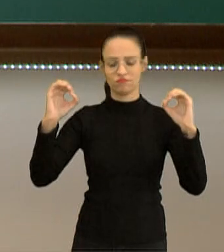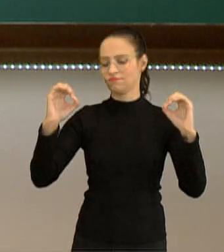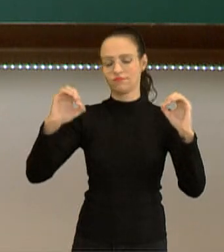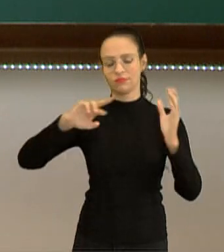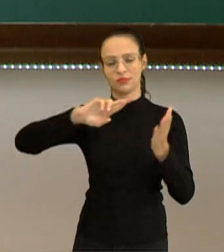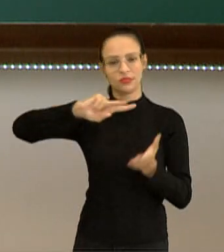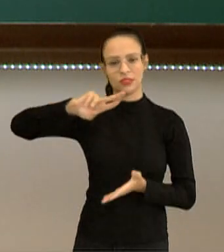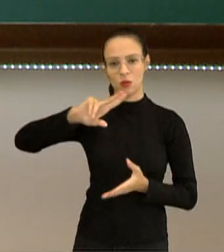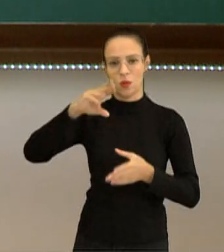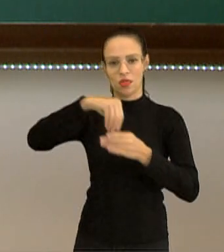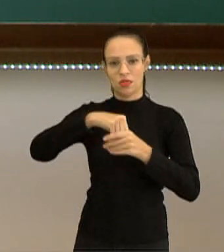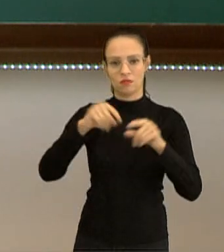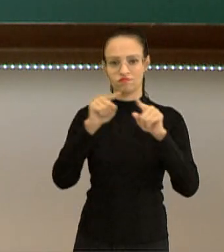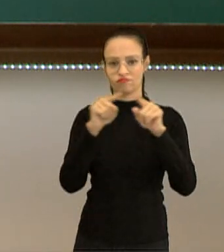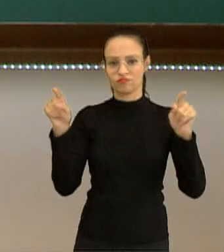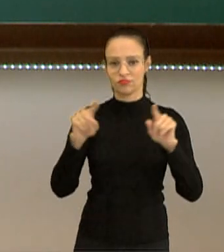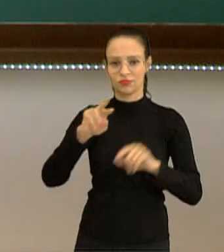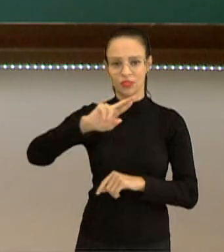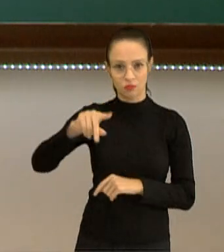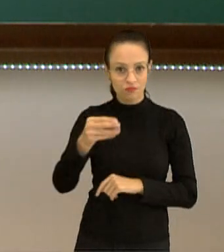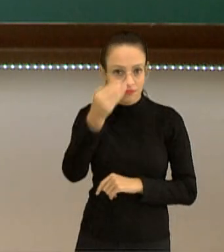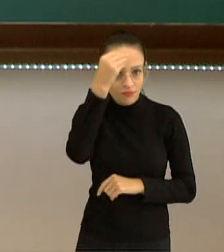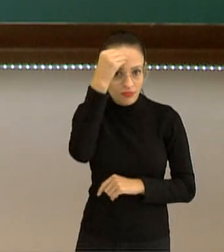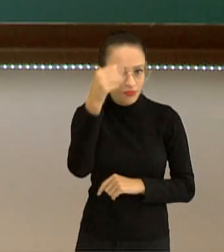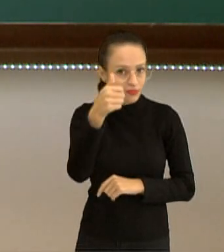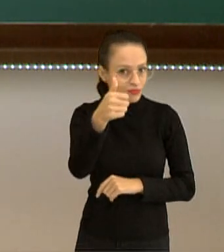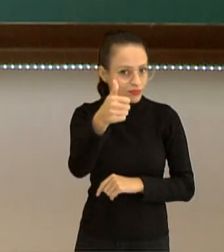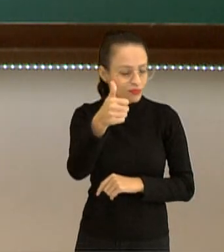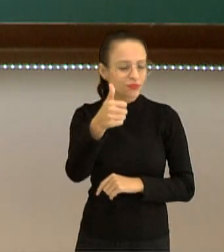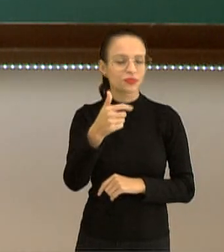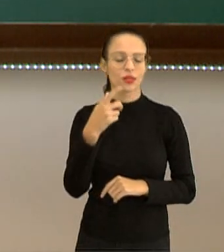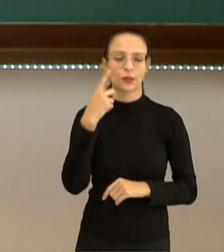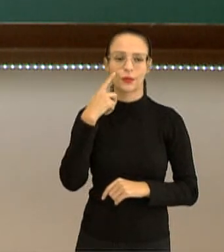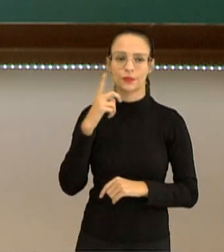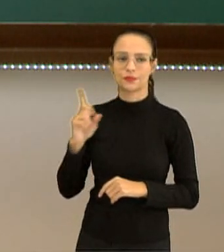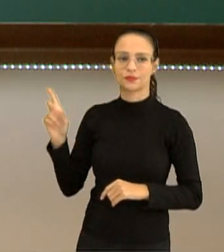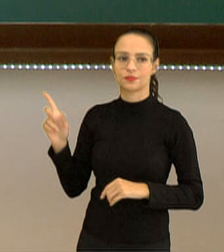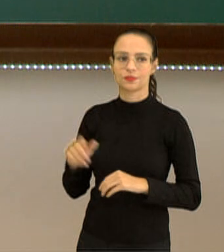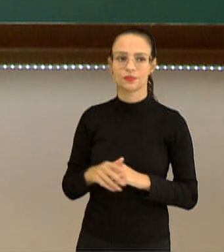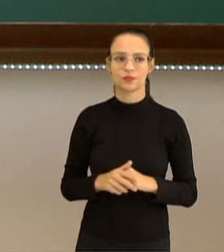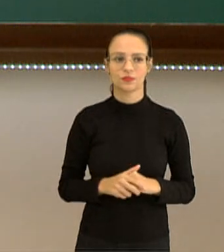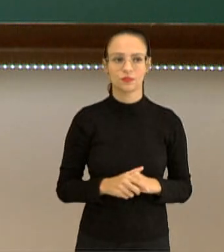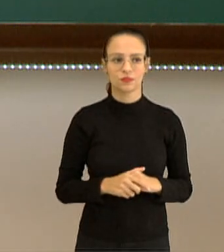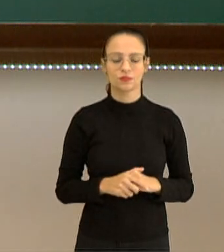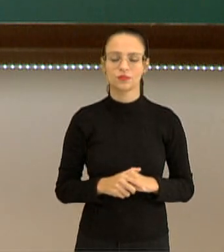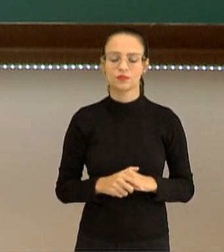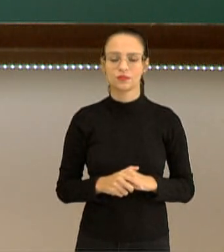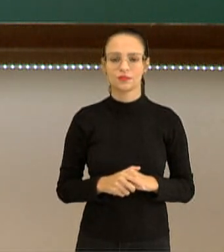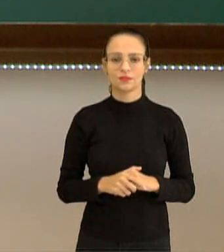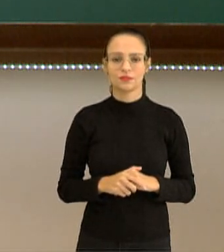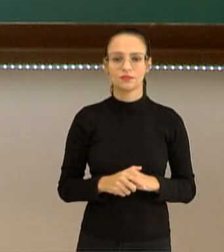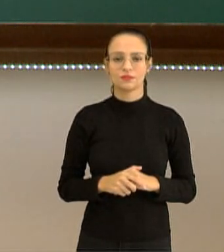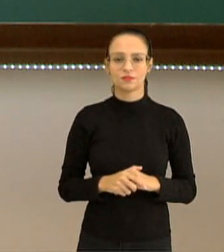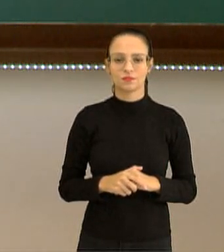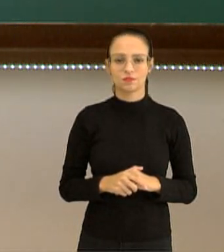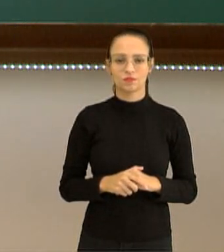não pertence. Tá bom? Marque isso aí, tá bom, pessoal? Então, olha só. Aí, o que a gente tem aqui? Olha